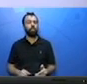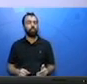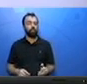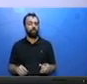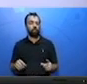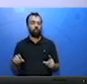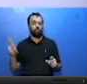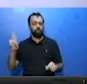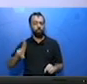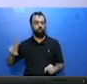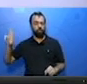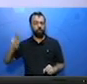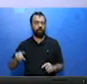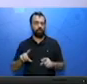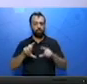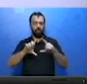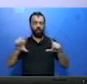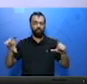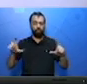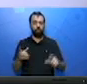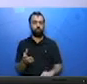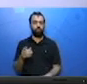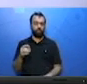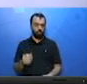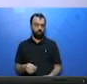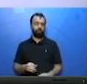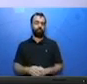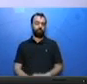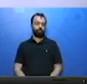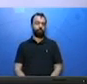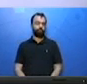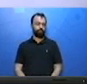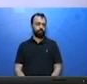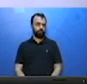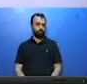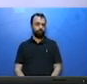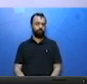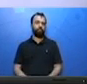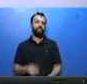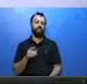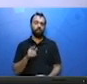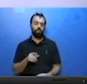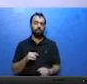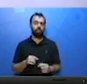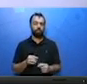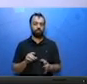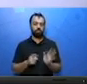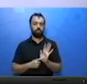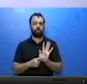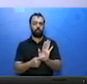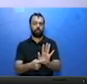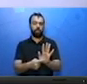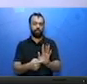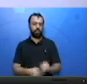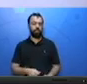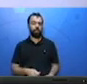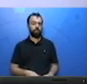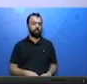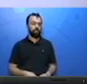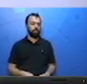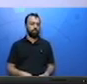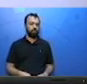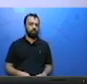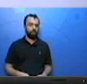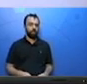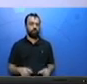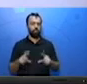calcular pela fórmula da distância de dois pontos. Eu quero mostrar uma coisa para vocês, que a fórmula da distância dos dois